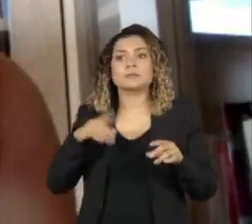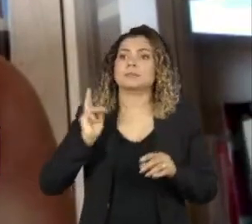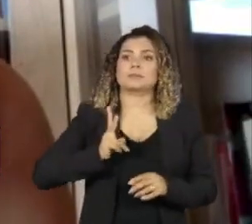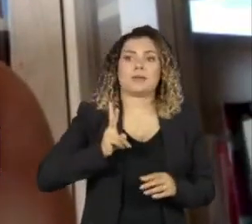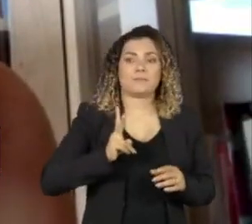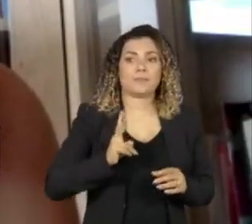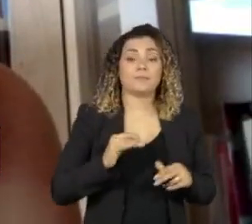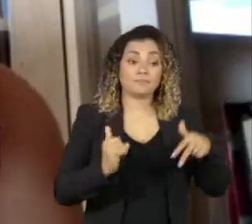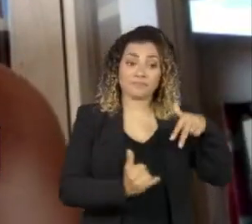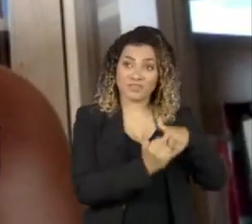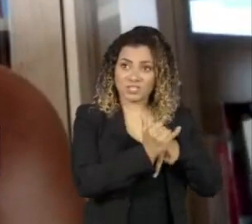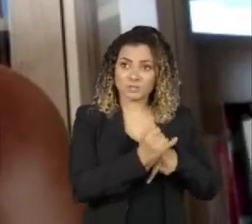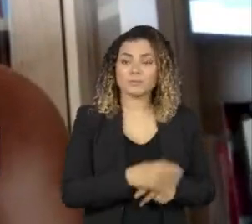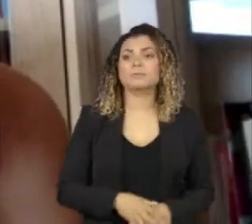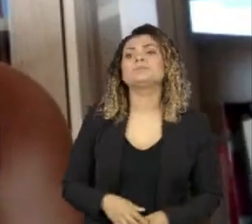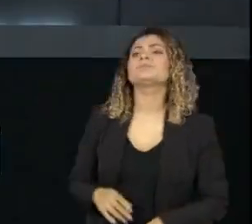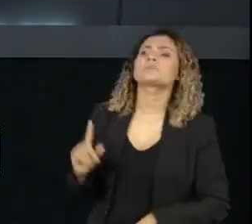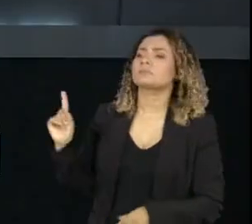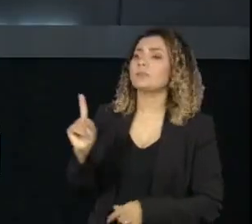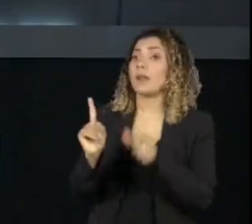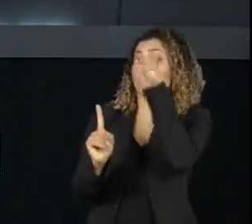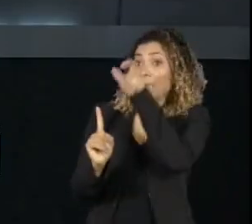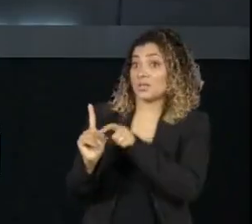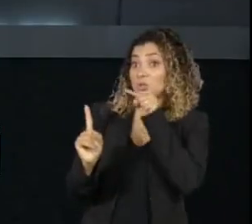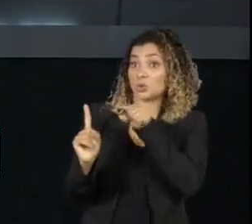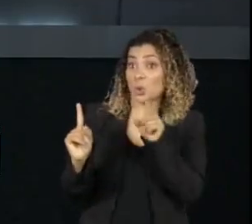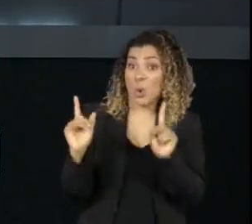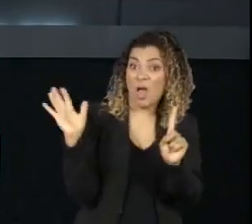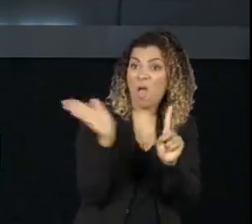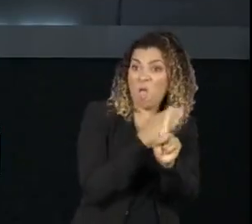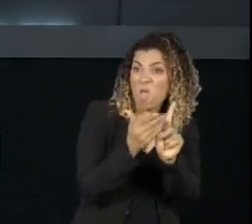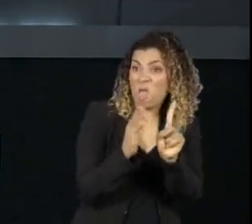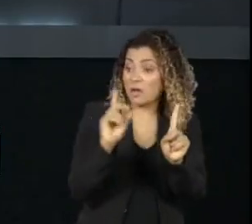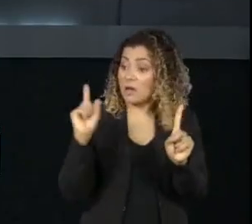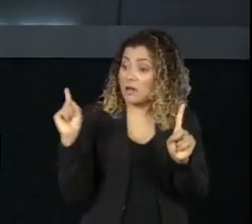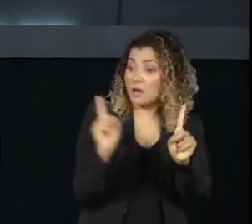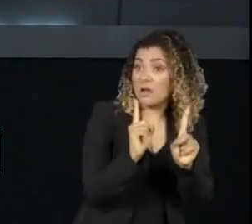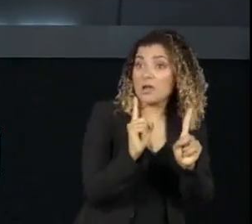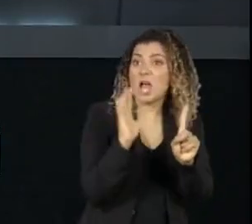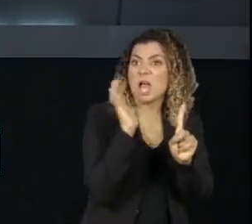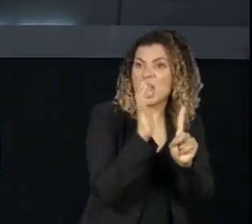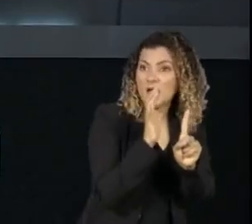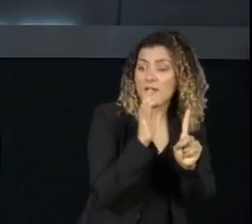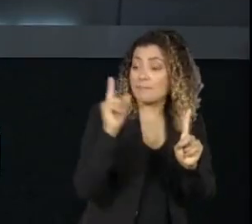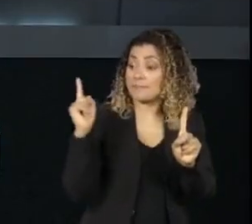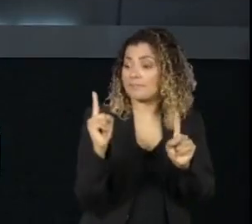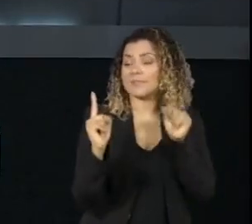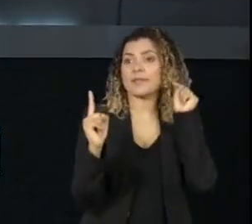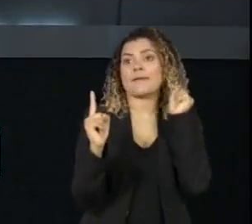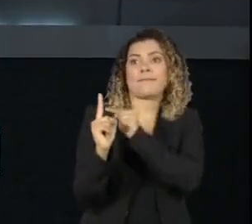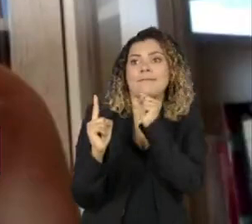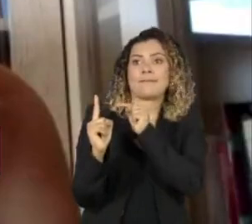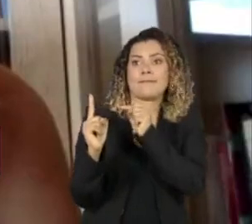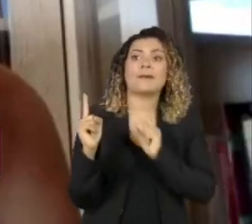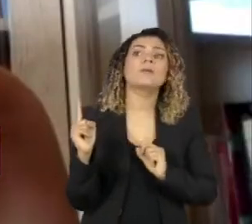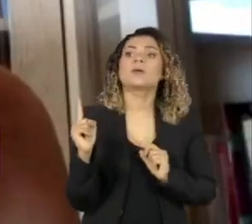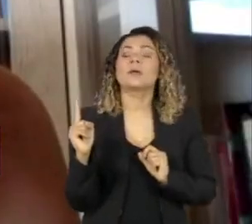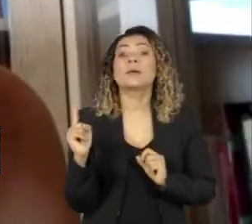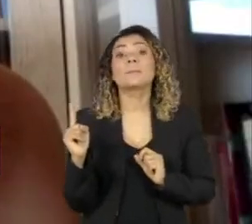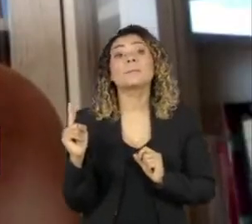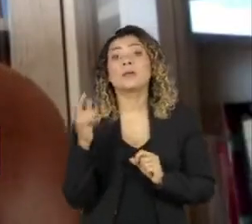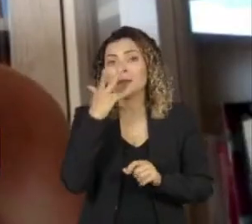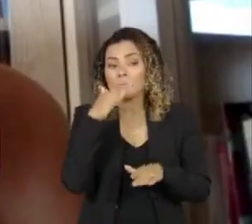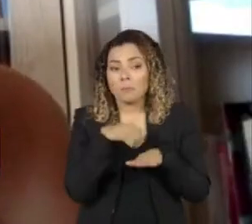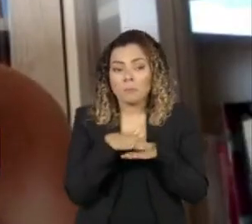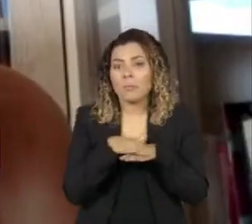O agressor, a consequência para ele é que, primeiro, que ninguém suporta ficar subjugado a uma pessoa por muito tempo.